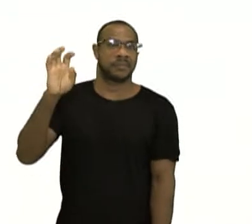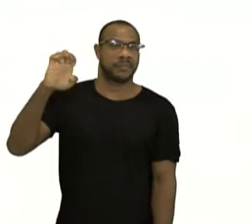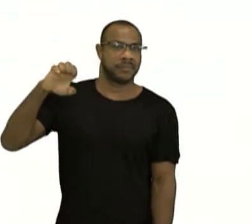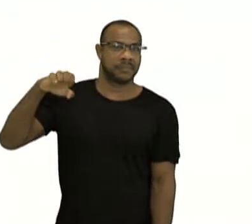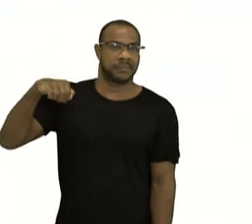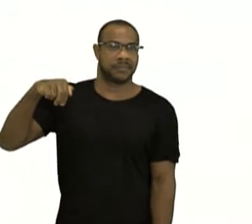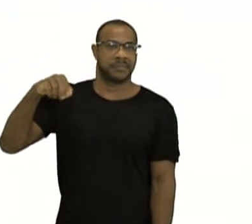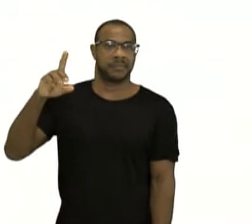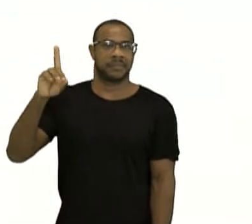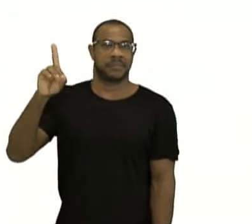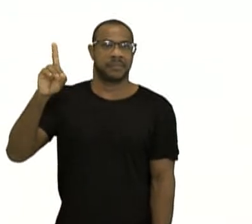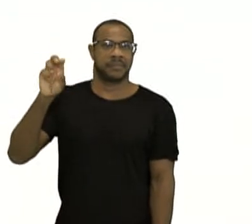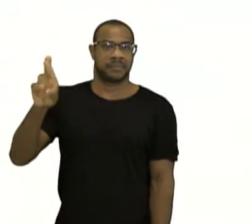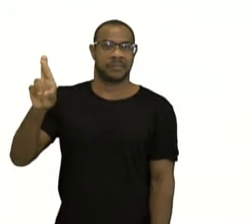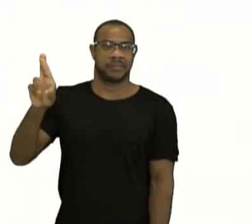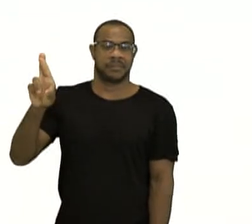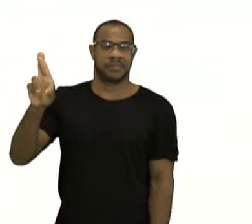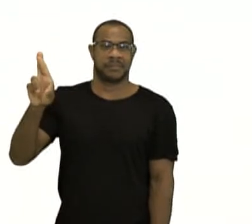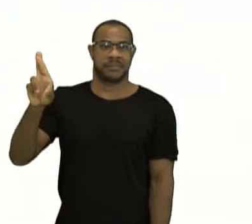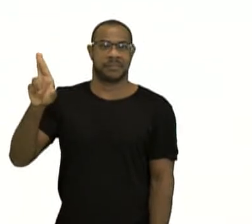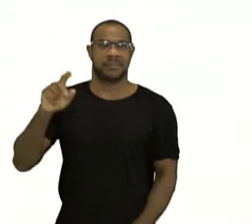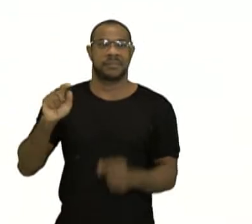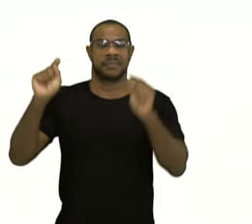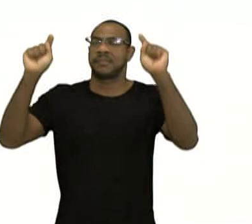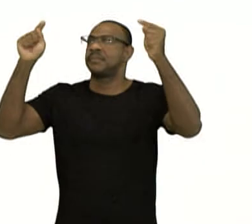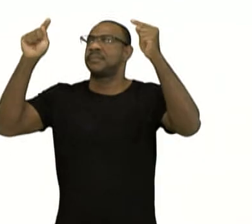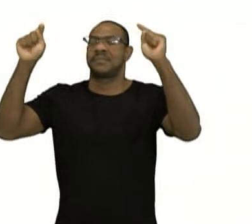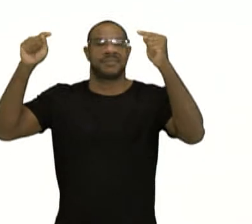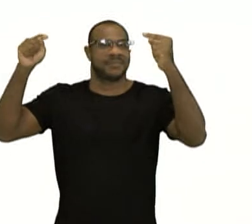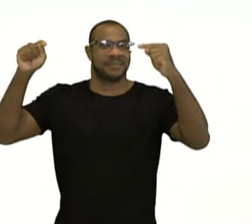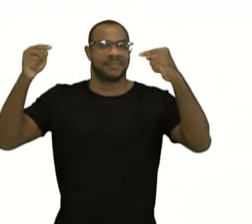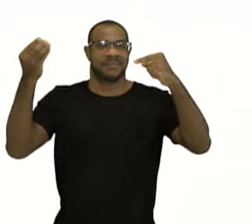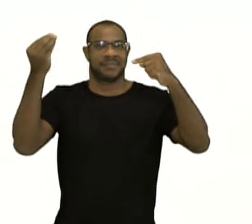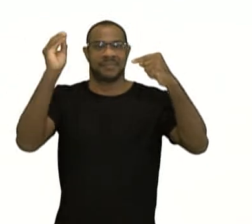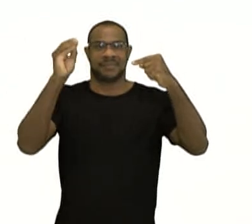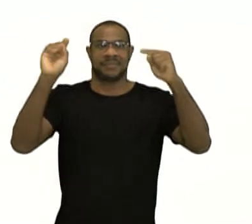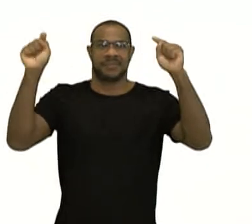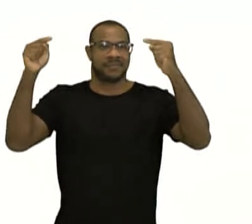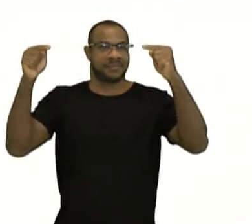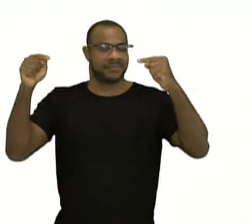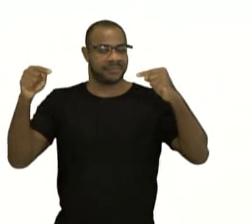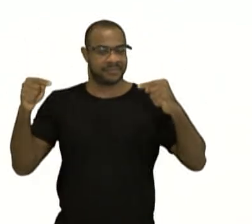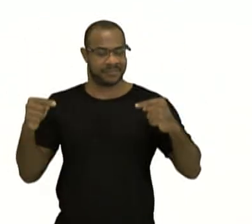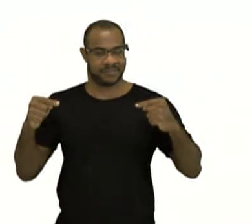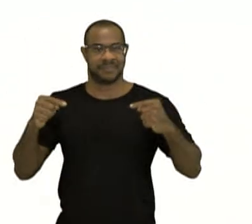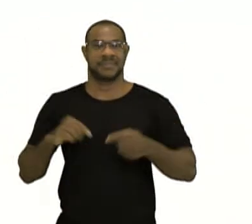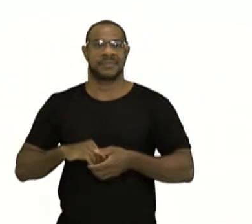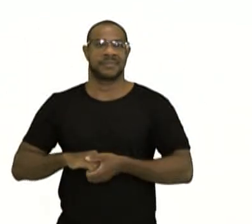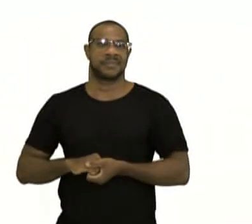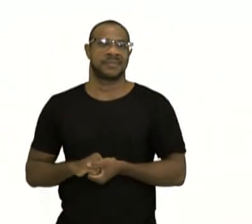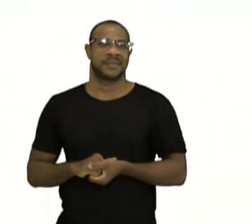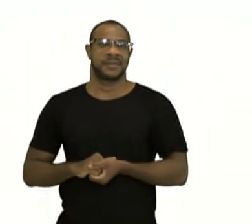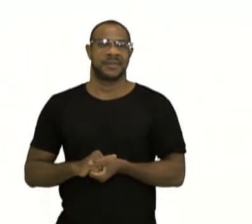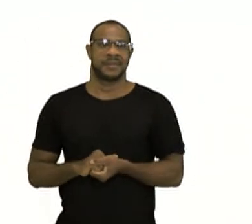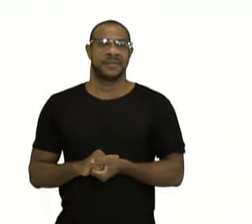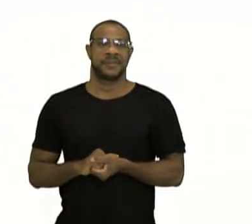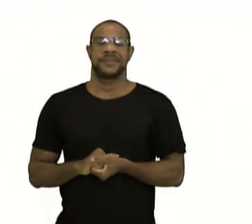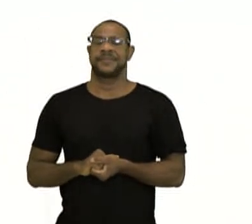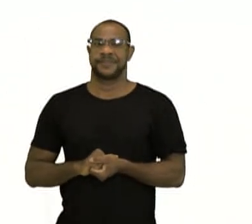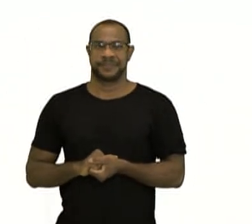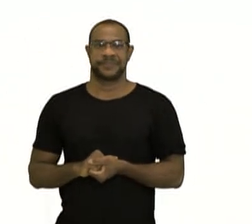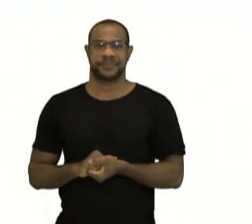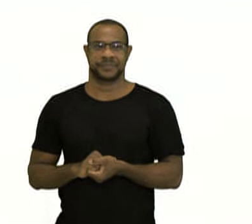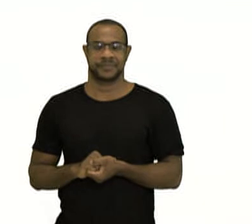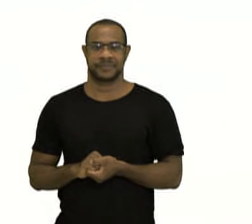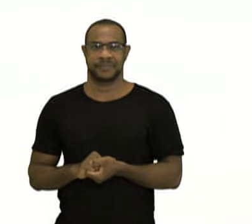Ok? Yo tendría, tú tendrías, él, usted tendría, nosotros tendríamos, vosotros